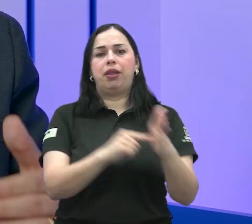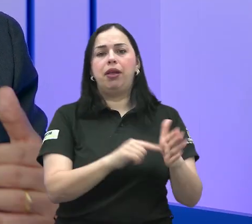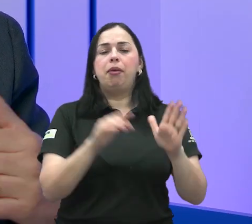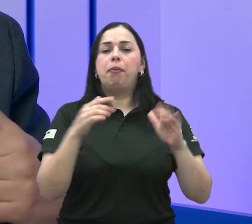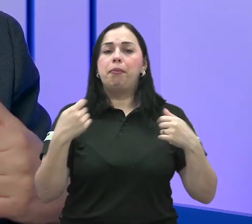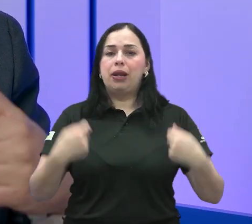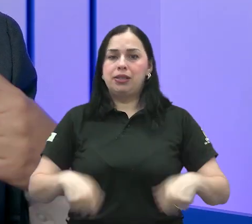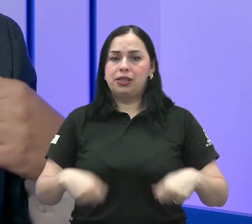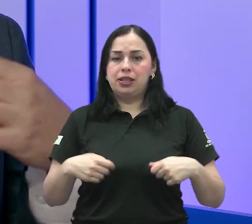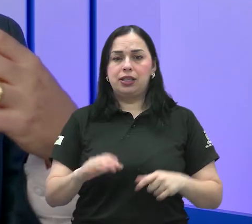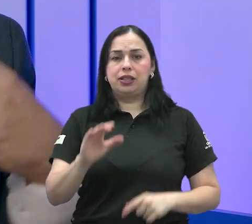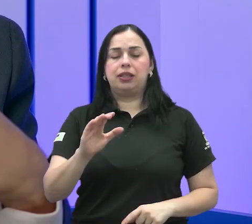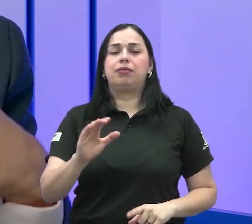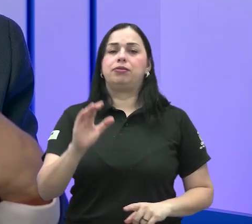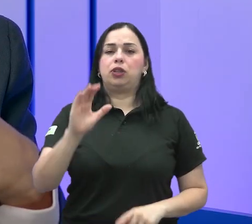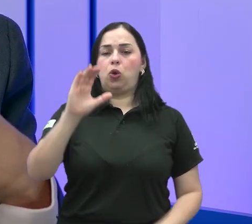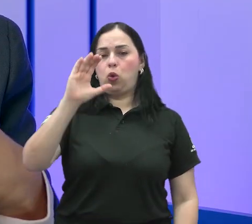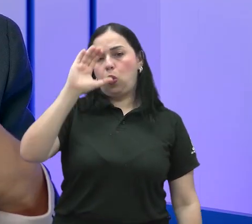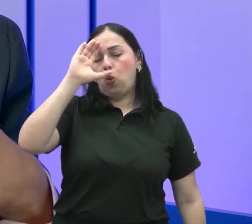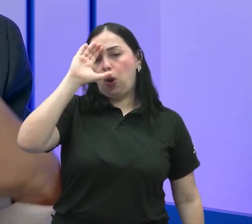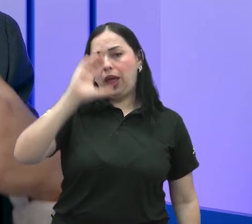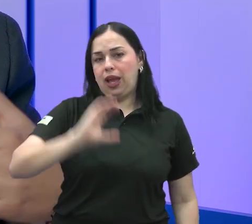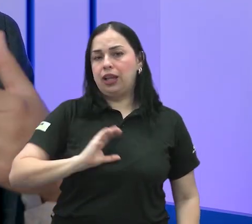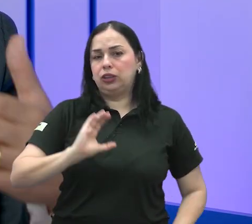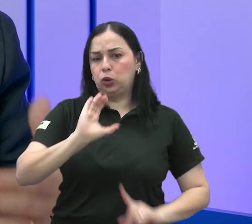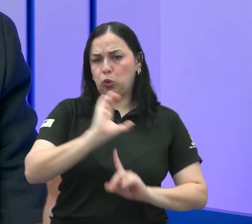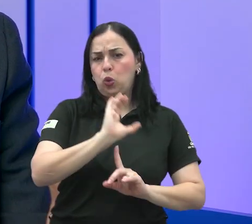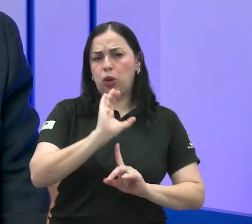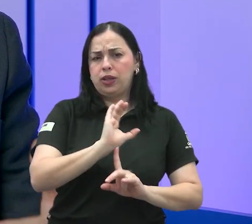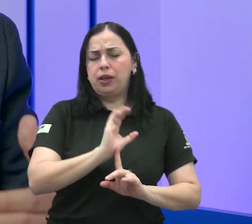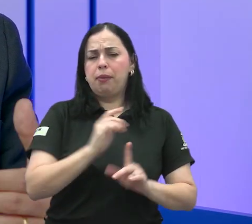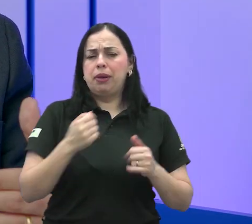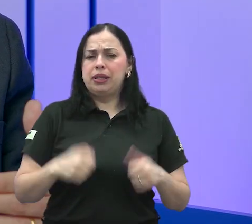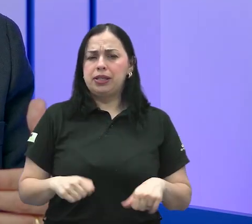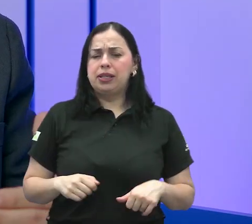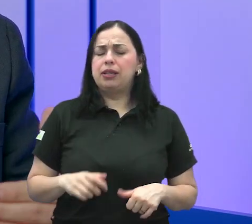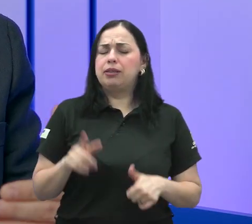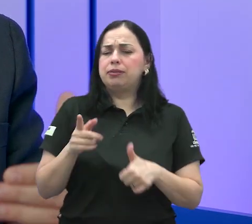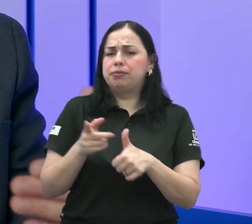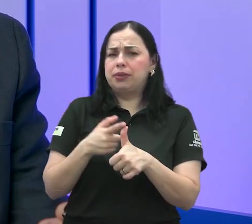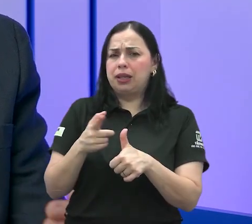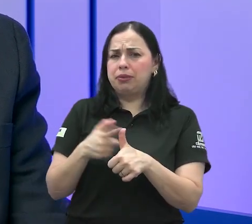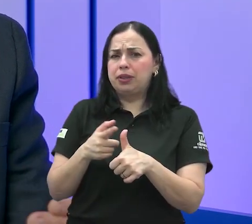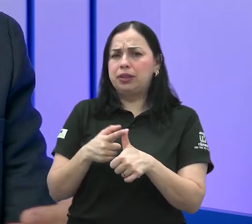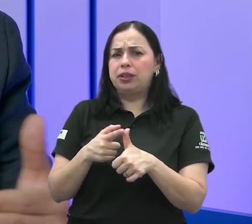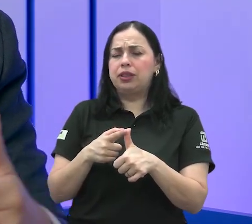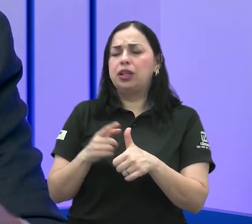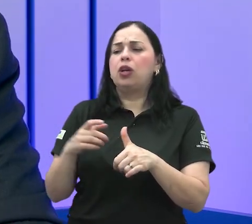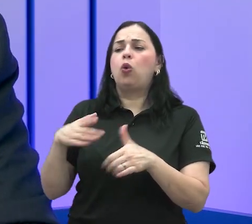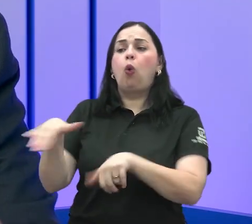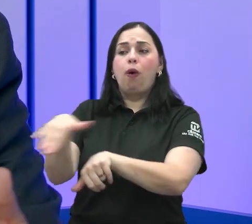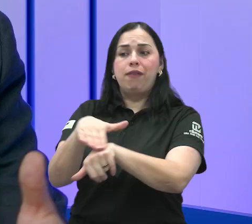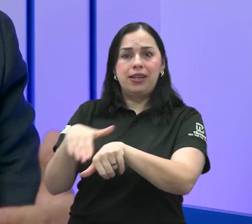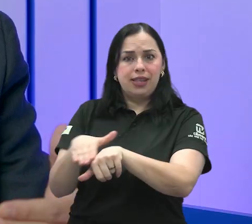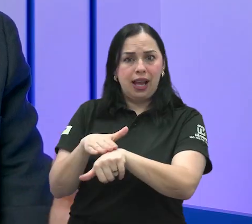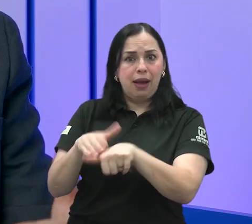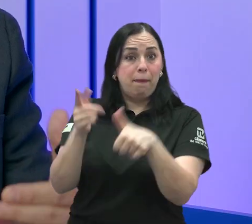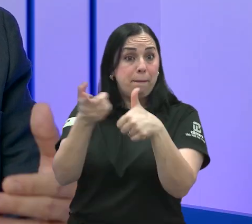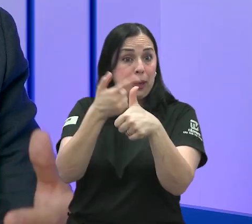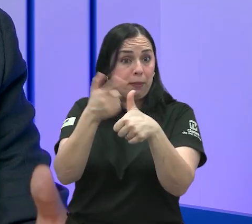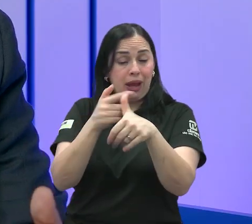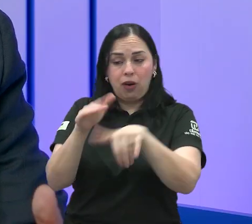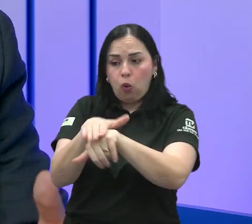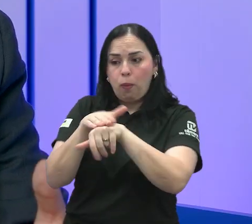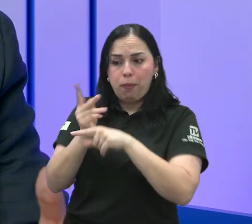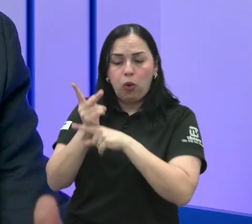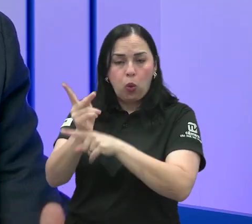precisa, primeiro, que o consumidor se conscientize de que ele precisa passar essa primeira etapa com as empresas, precisa tentar resolver